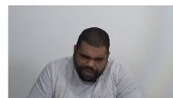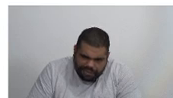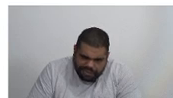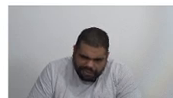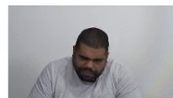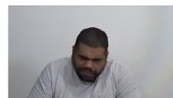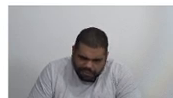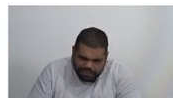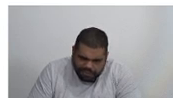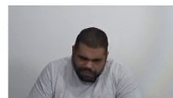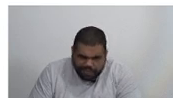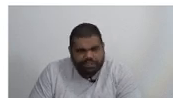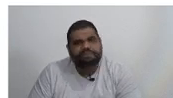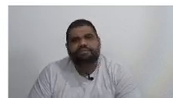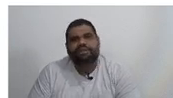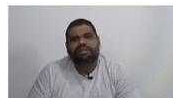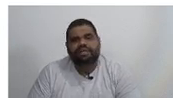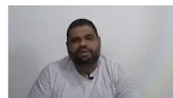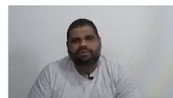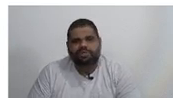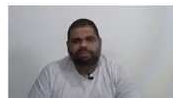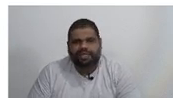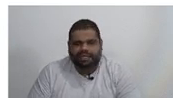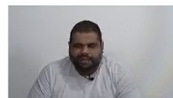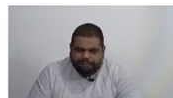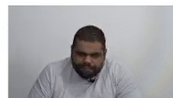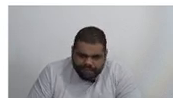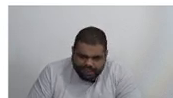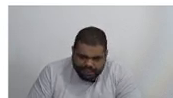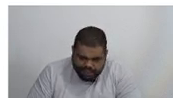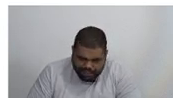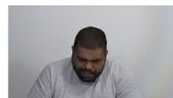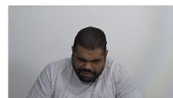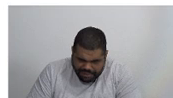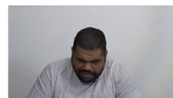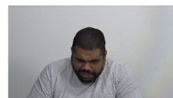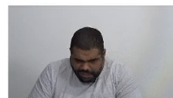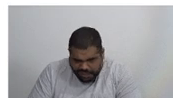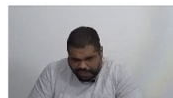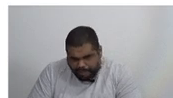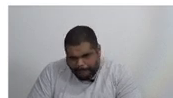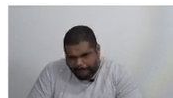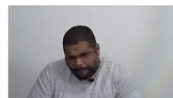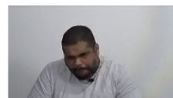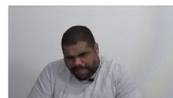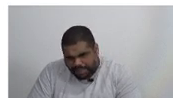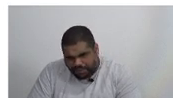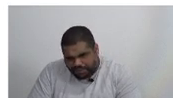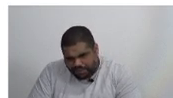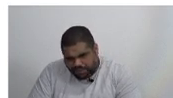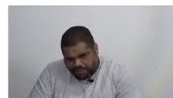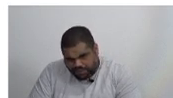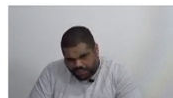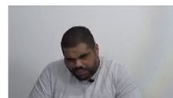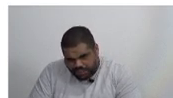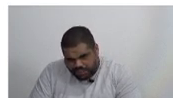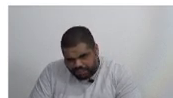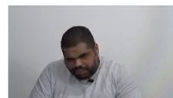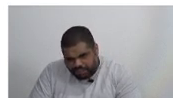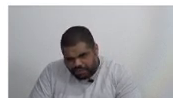ele em evidência. Então, x que multiplica 16 menos